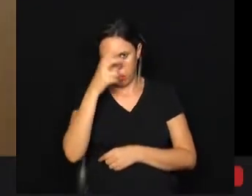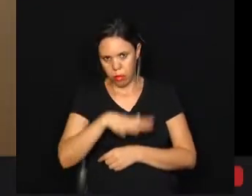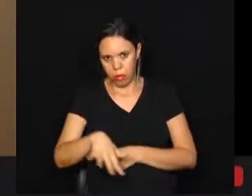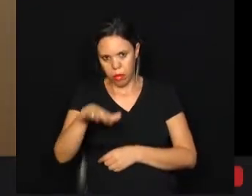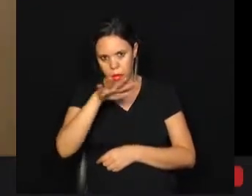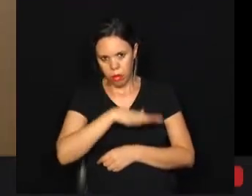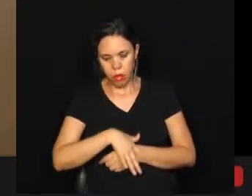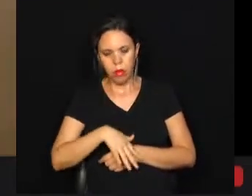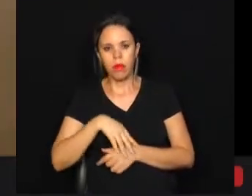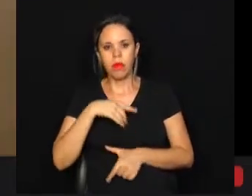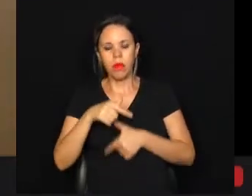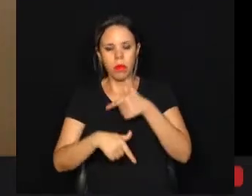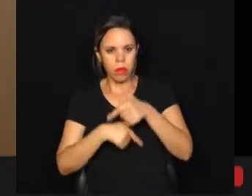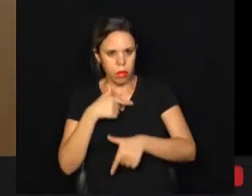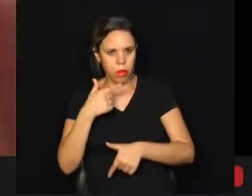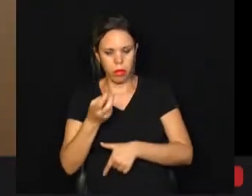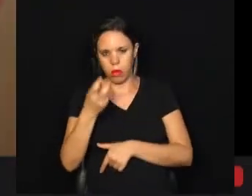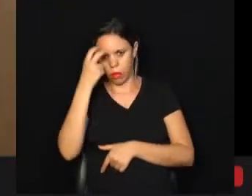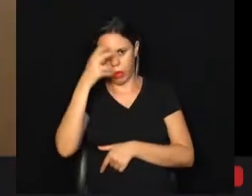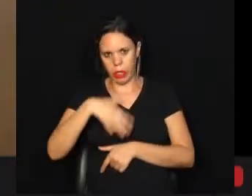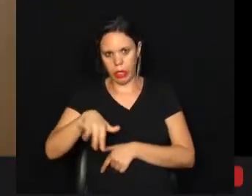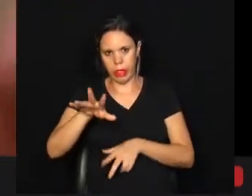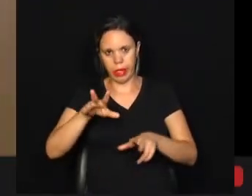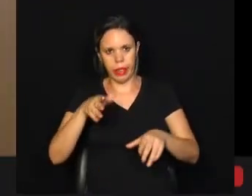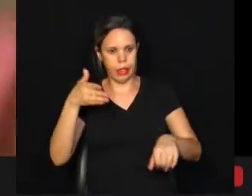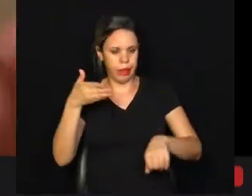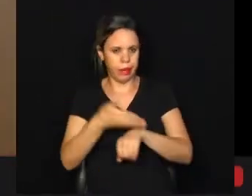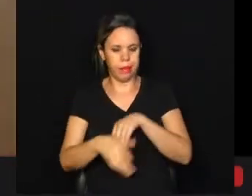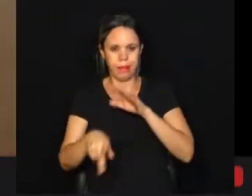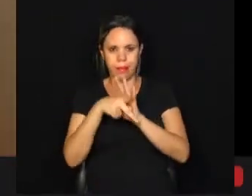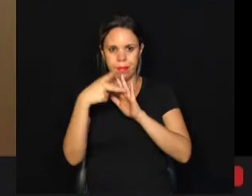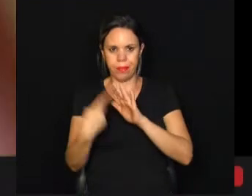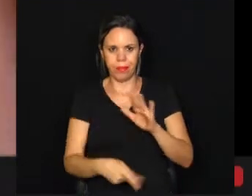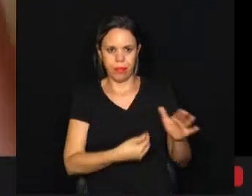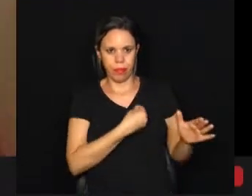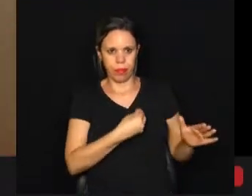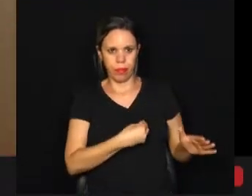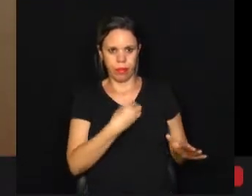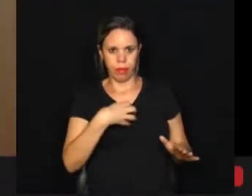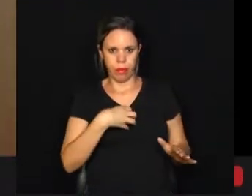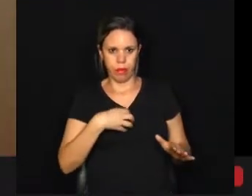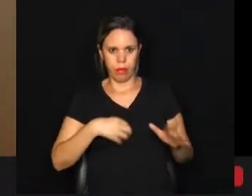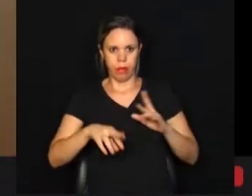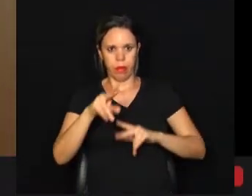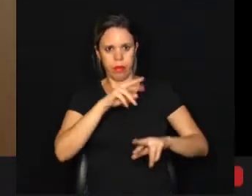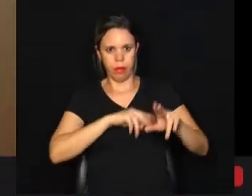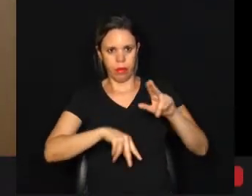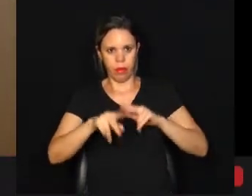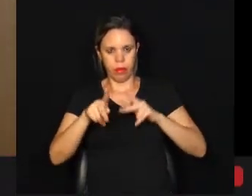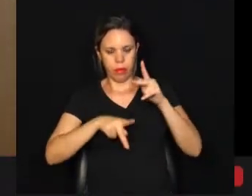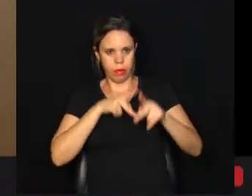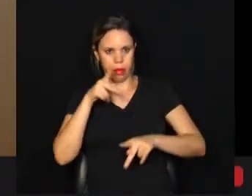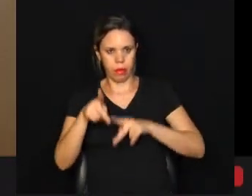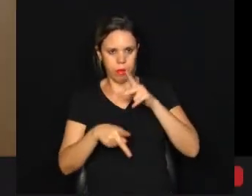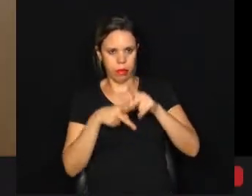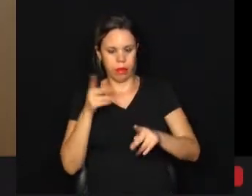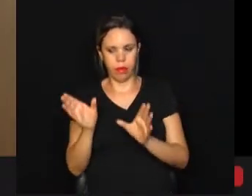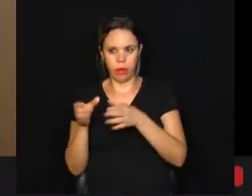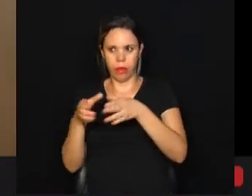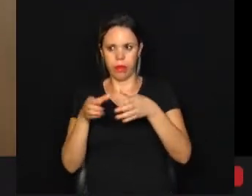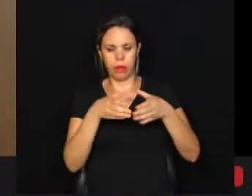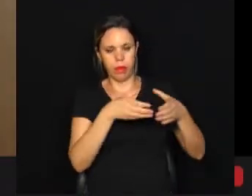o exercício da cultura, pertence ao modo de vida de diversas pessoas e diversas